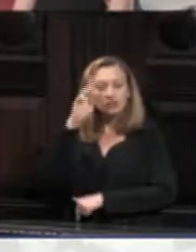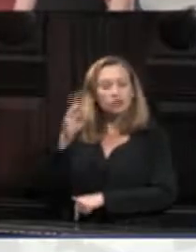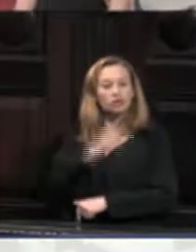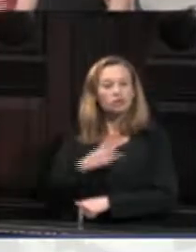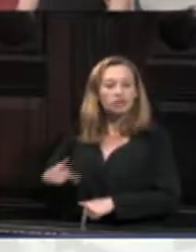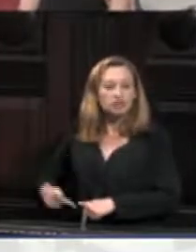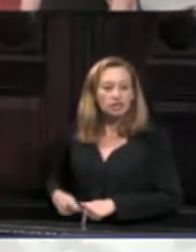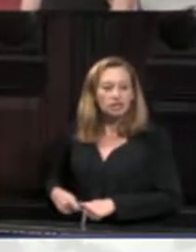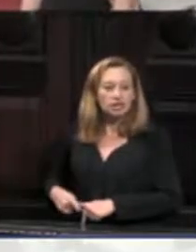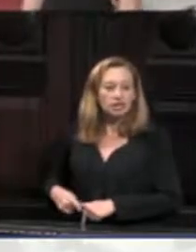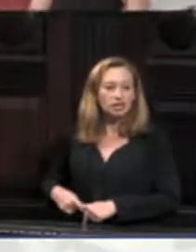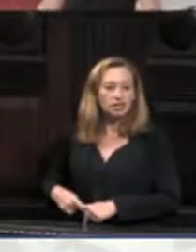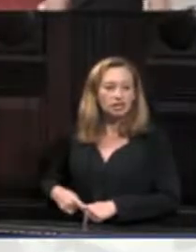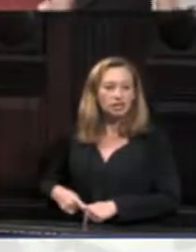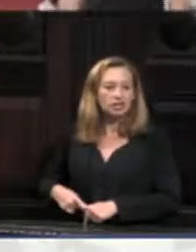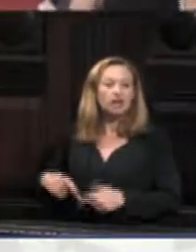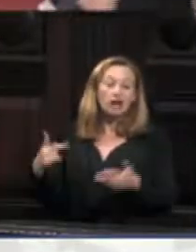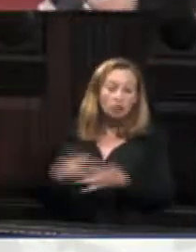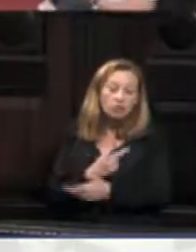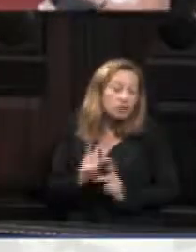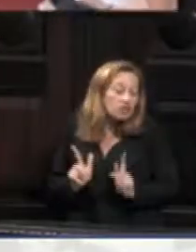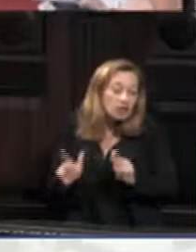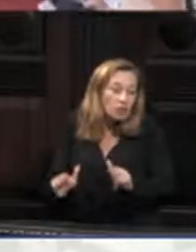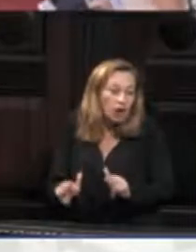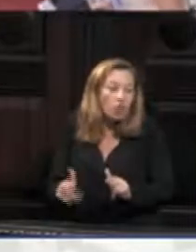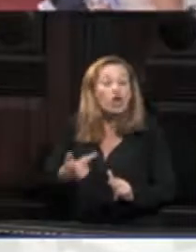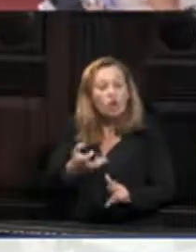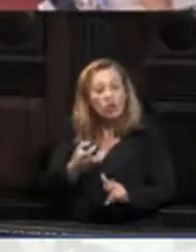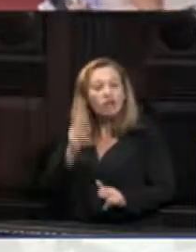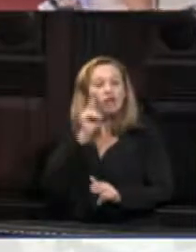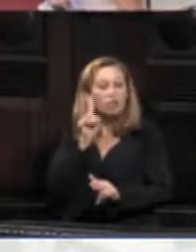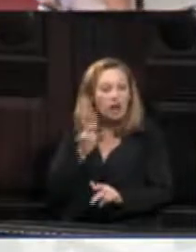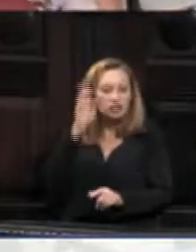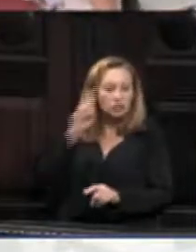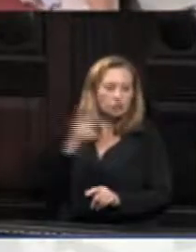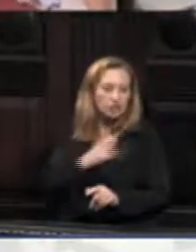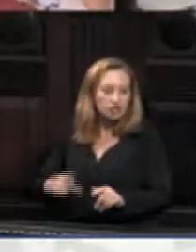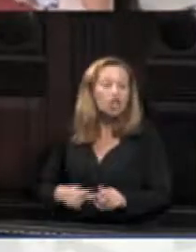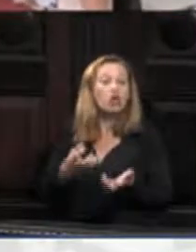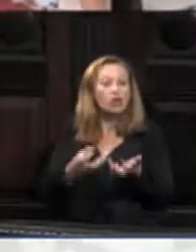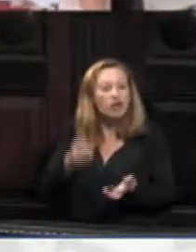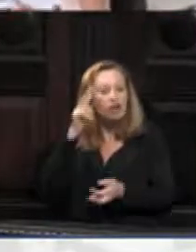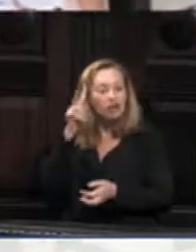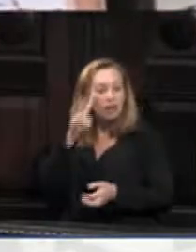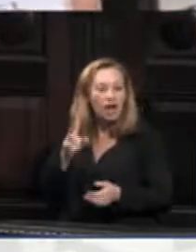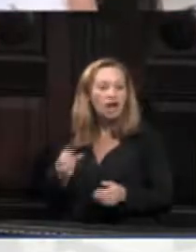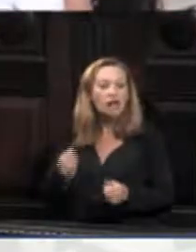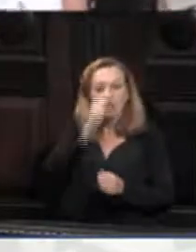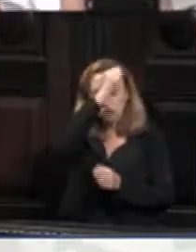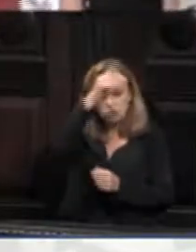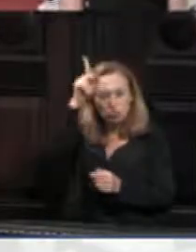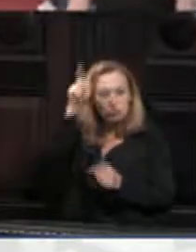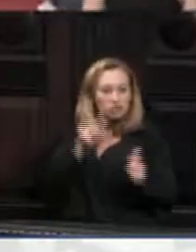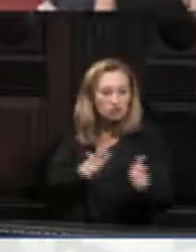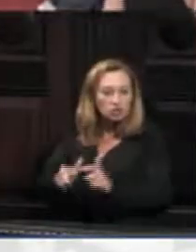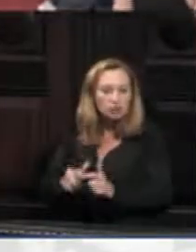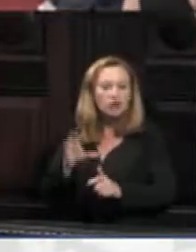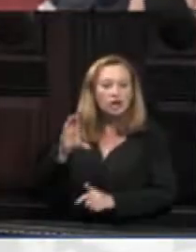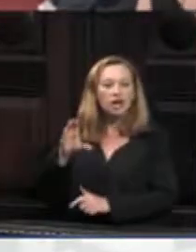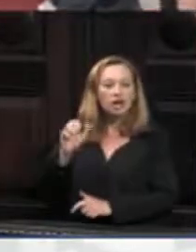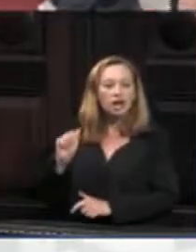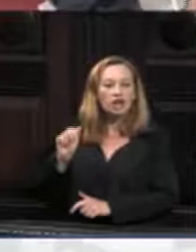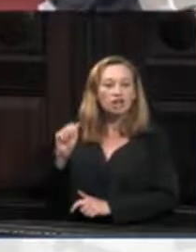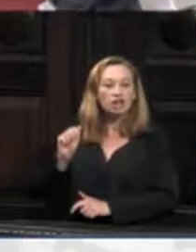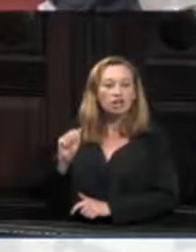presidente, arrisca acontecer a mesma coisa. Eu quero lembrar, senhor presidente, que o município de Cachoeira do Macacu vai